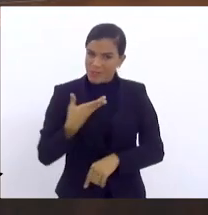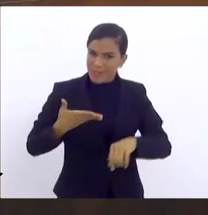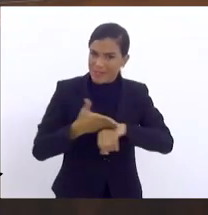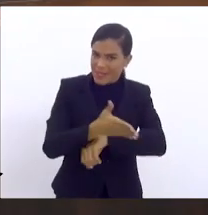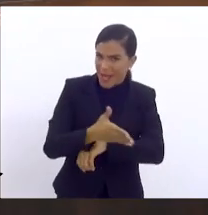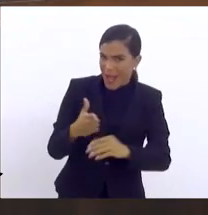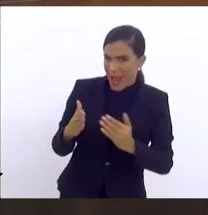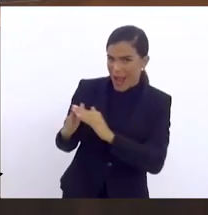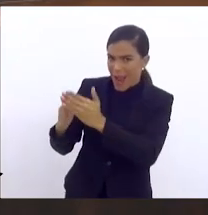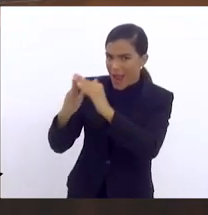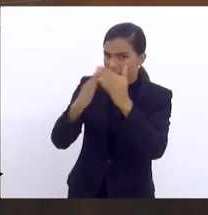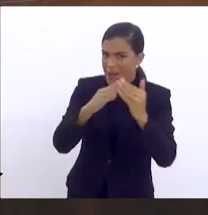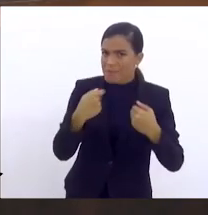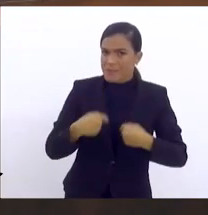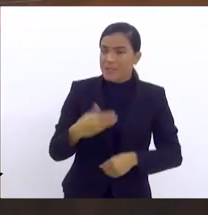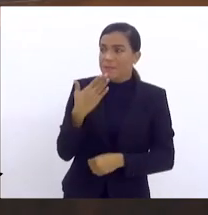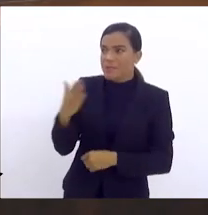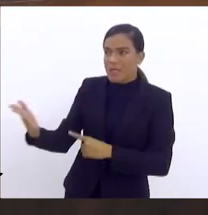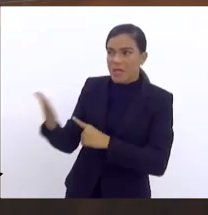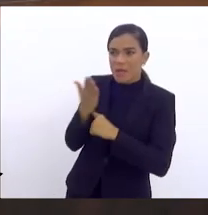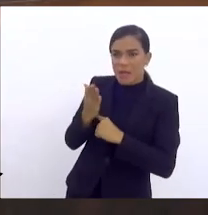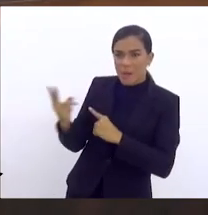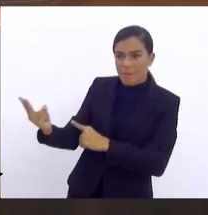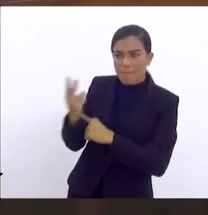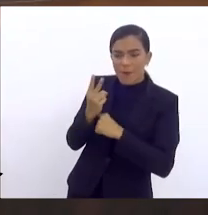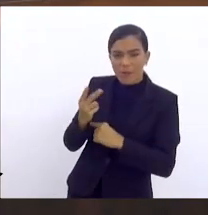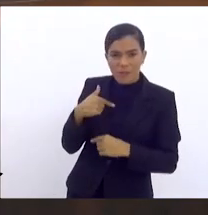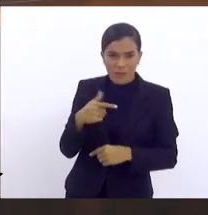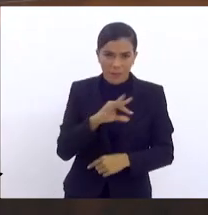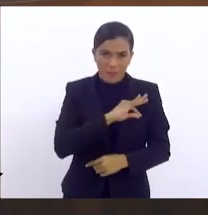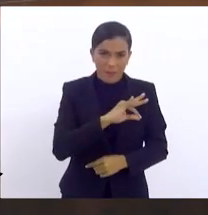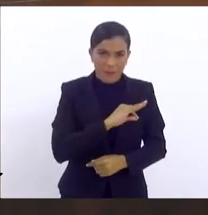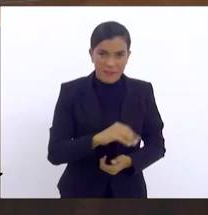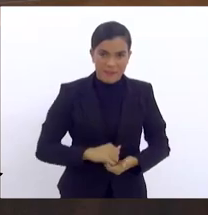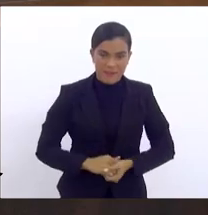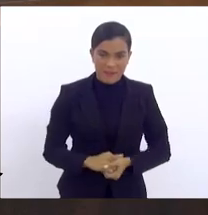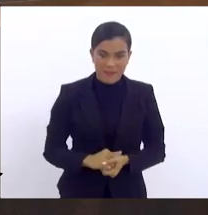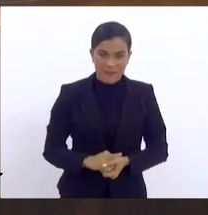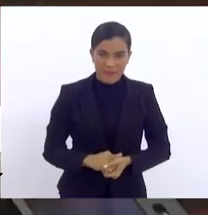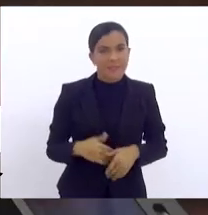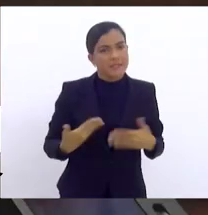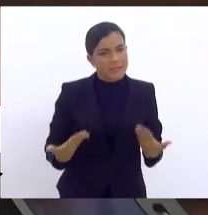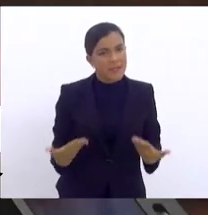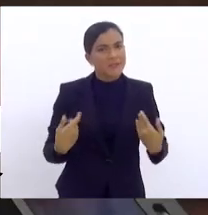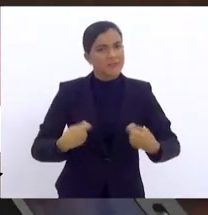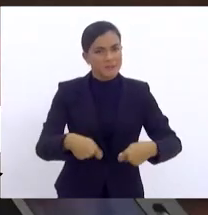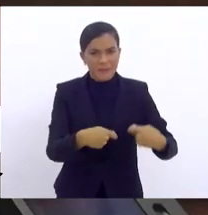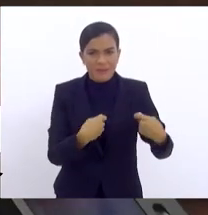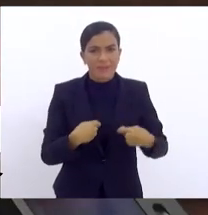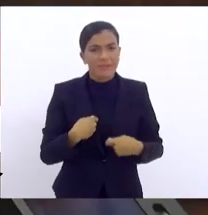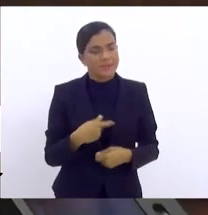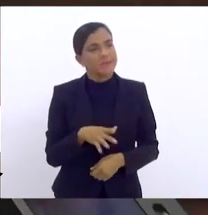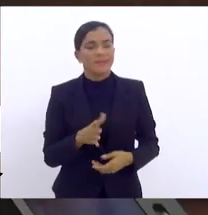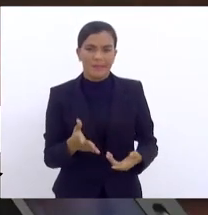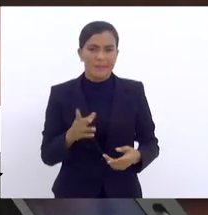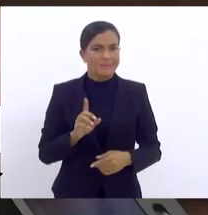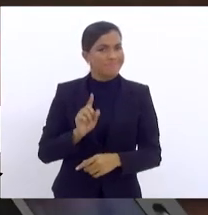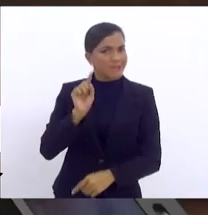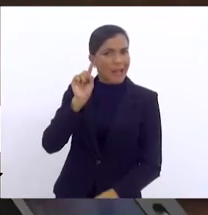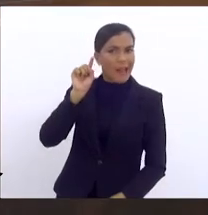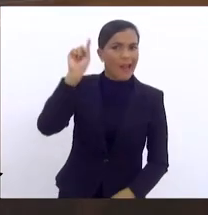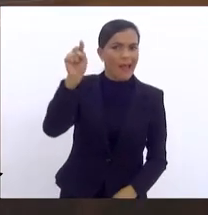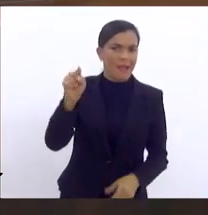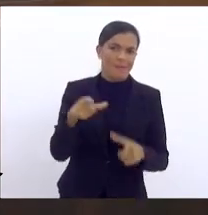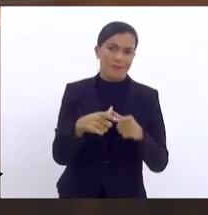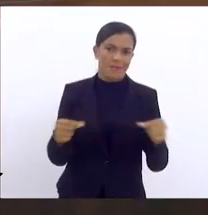tem que pedir auxílio à polícia tem que pedir segurança então a gente precisa ir lá para explicar para ele que esse gesto que foi feito